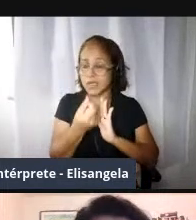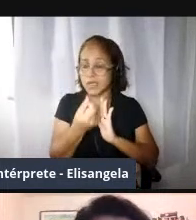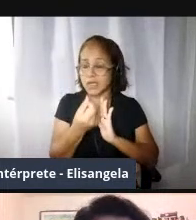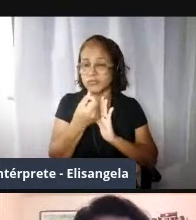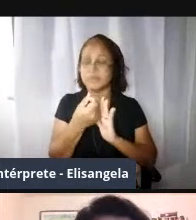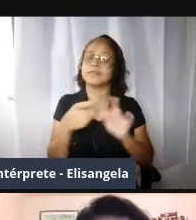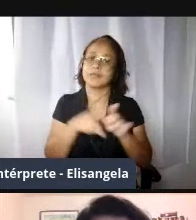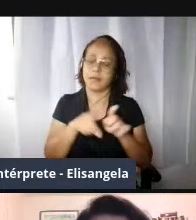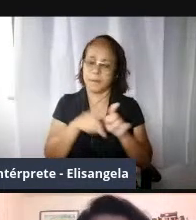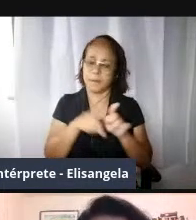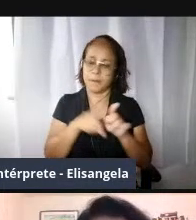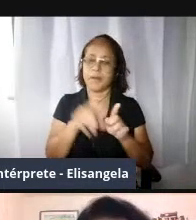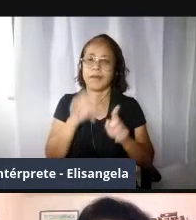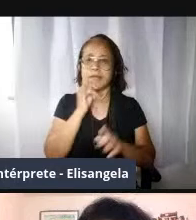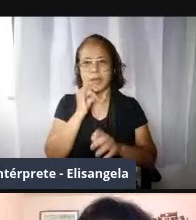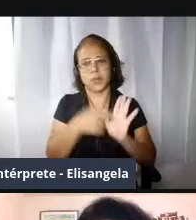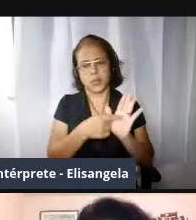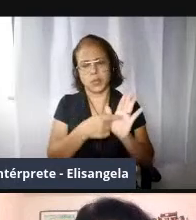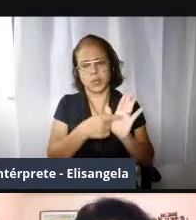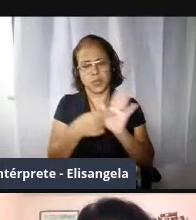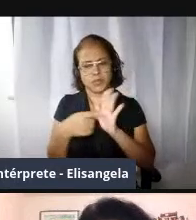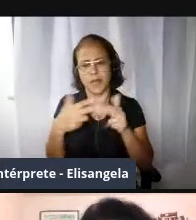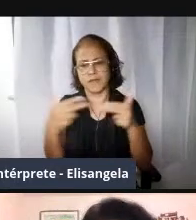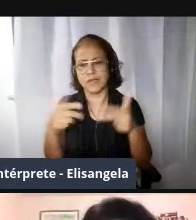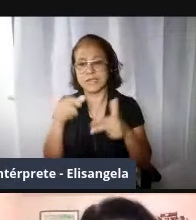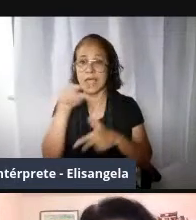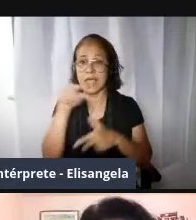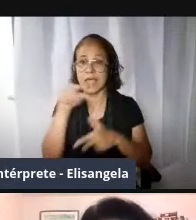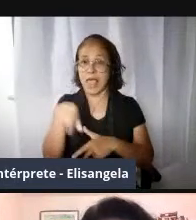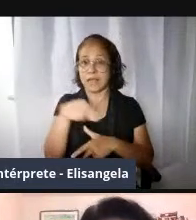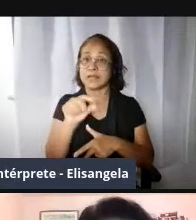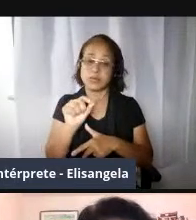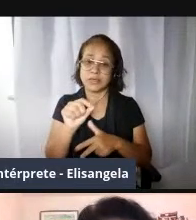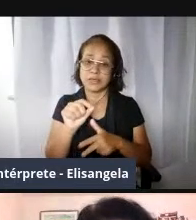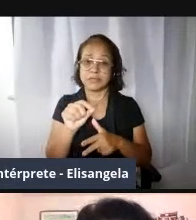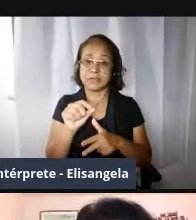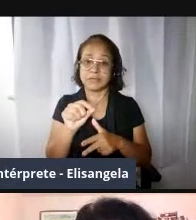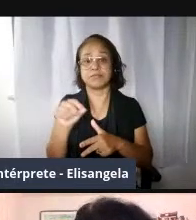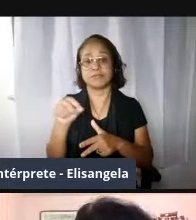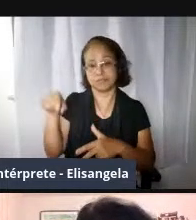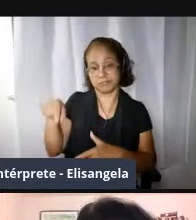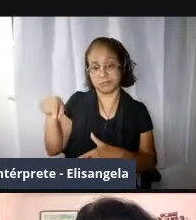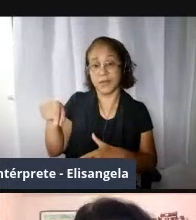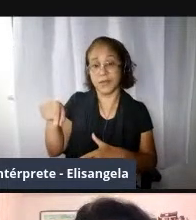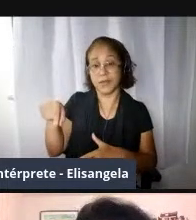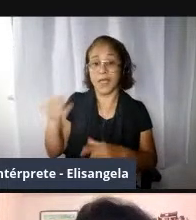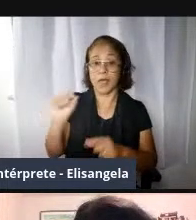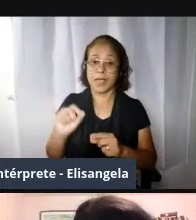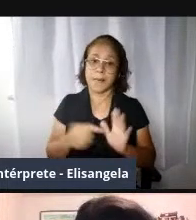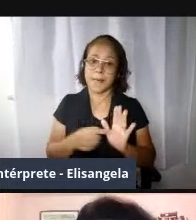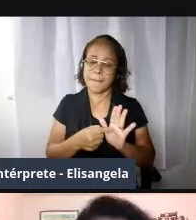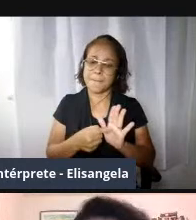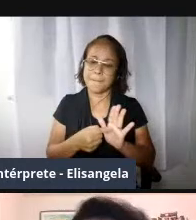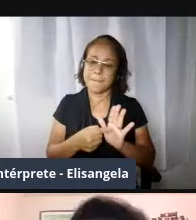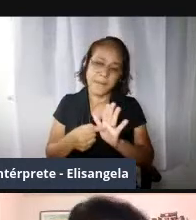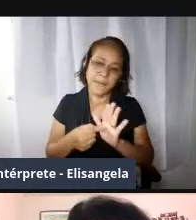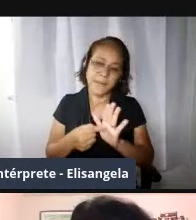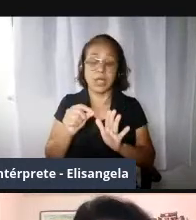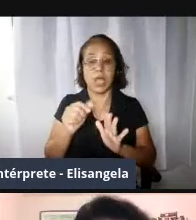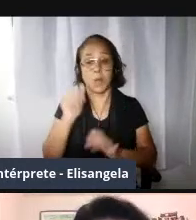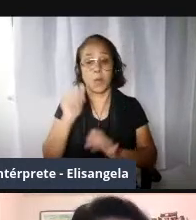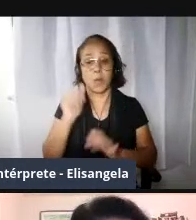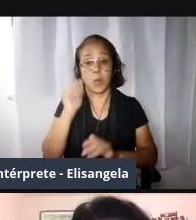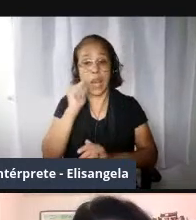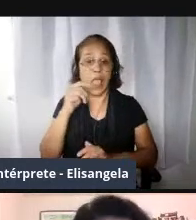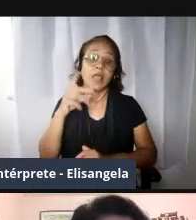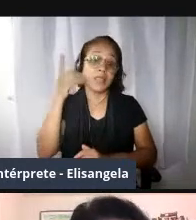Às vezes elas aparecem, por exemplo, Antonieta de Barros aparece, né, como a primeira deputada negra, mas além de tudo ela foi uma